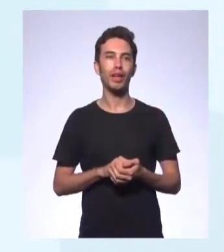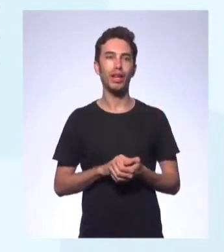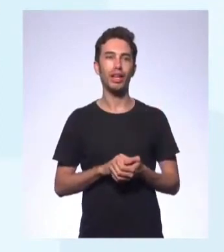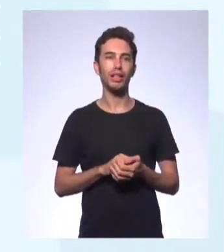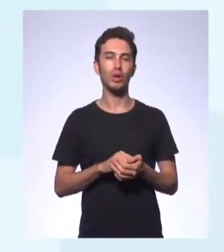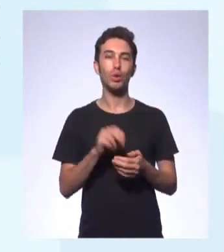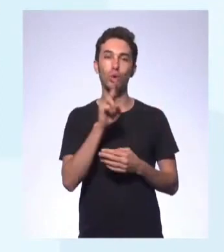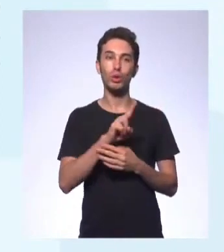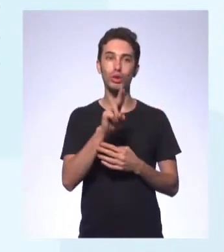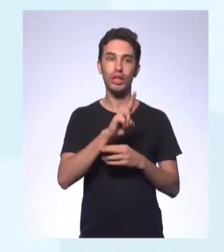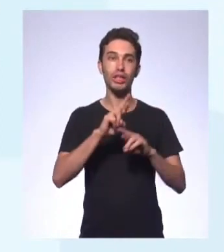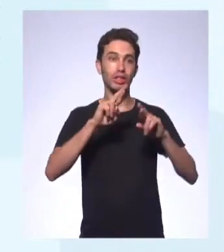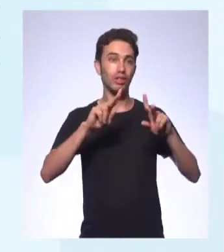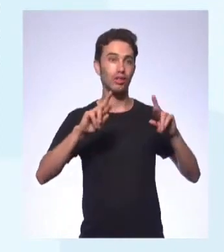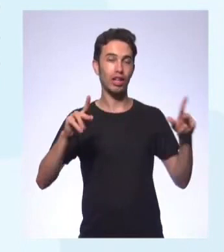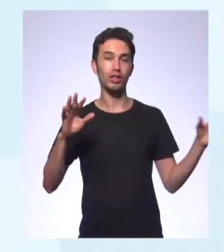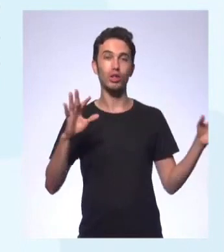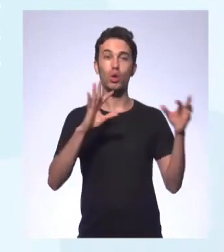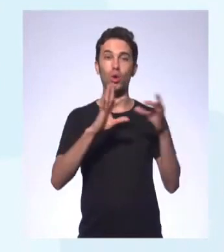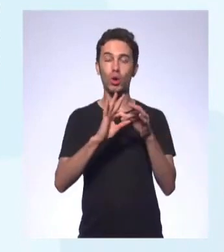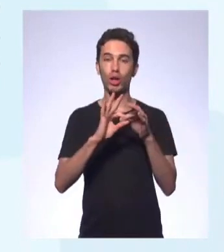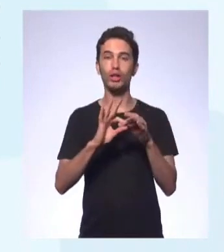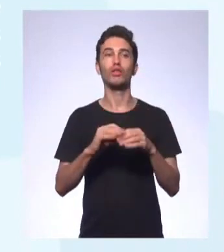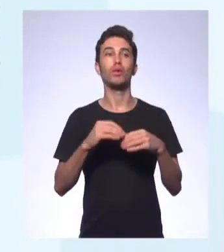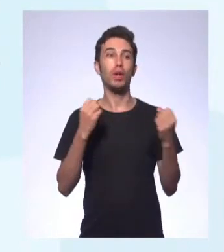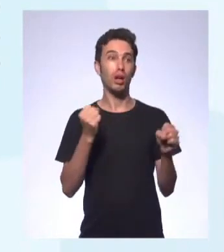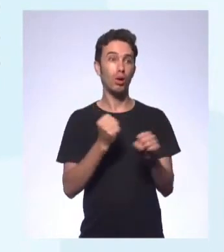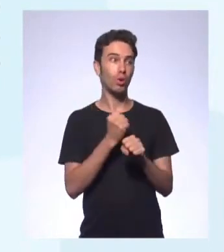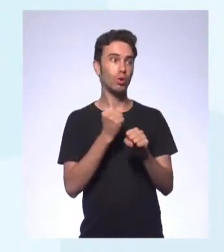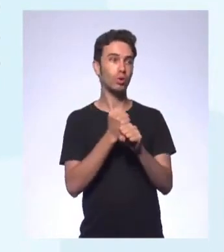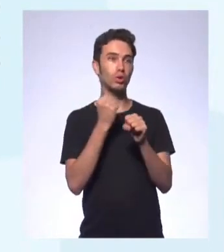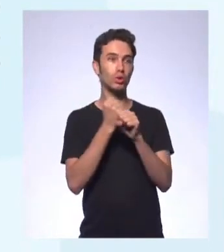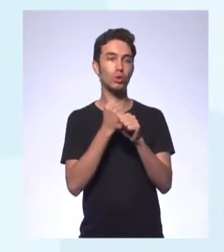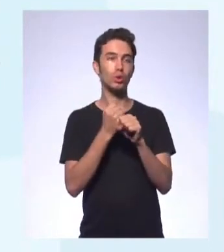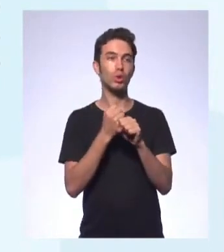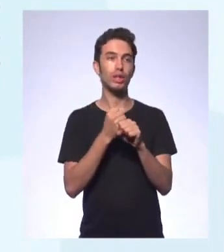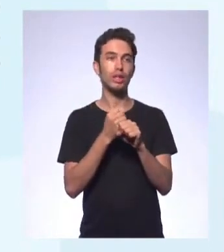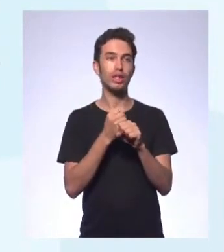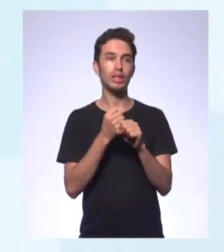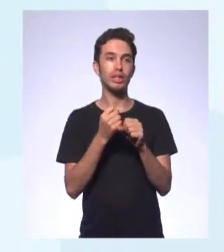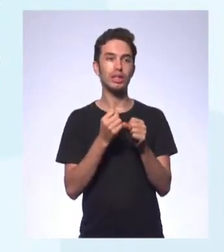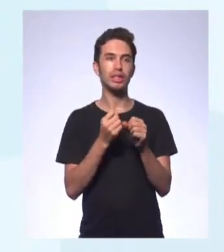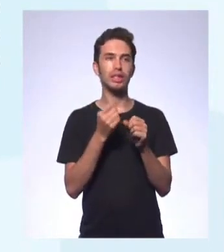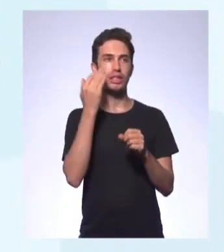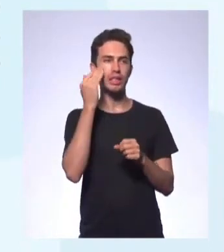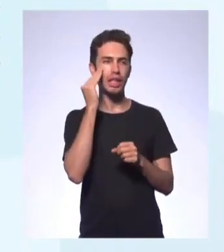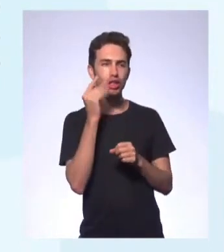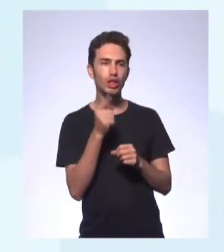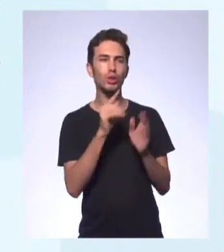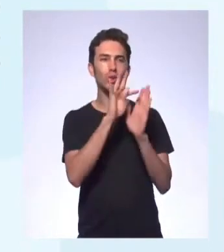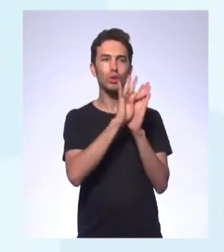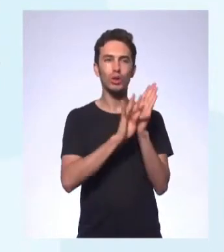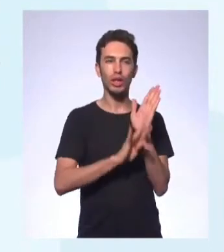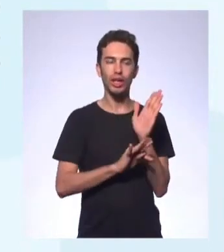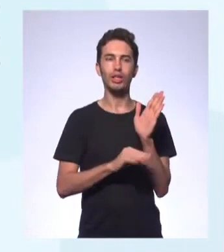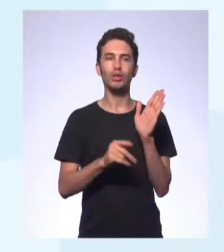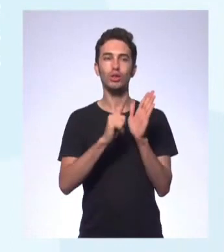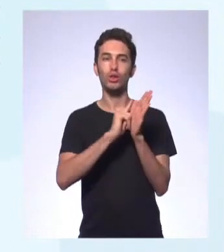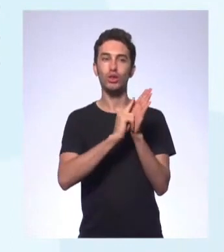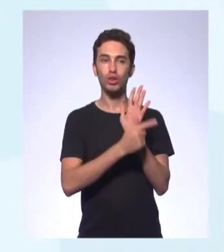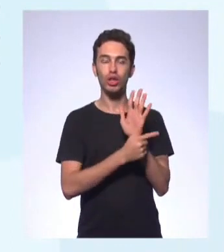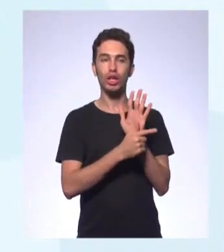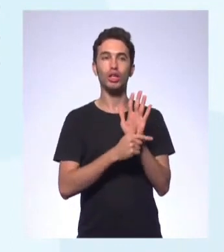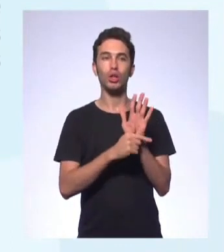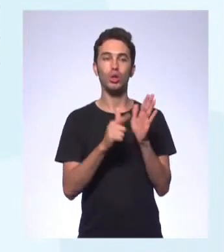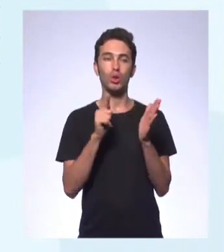empregar diferentes conectivos para construir sentidos no texto do gênero notícia de jornal,